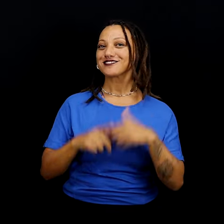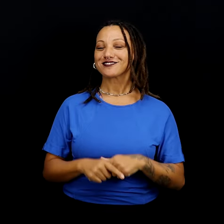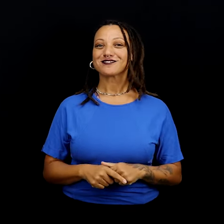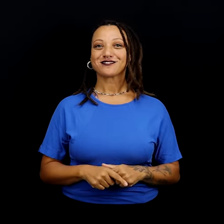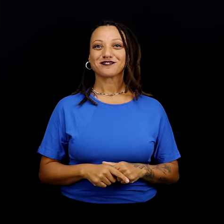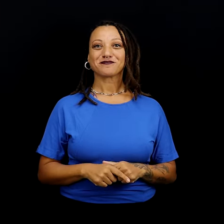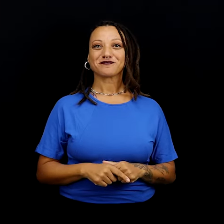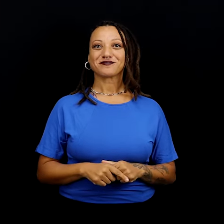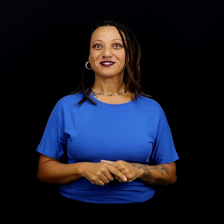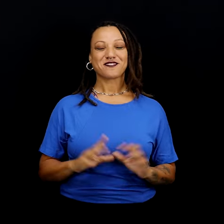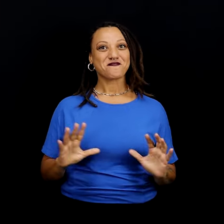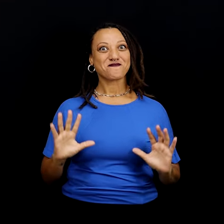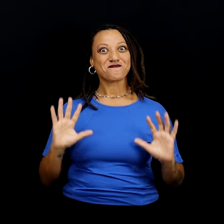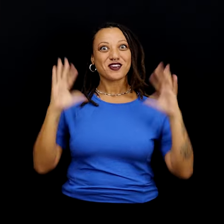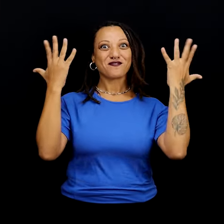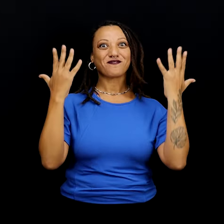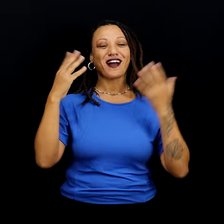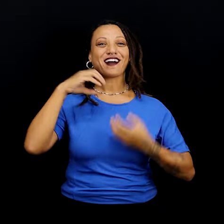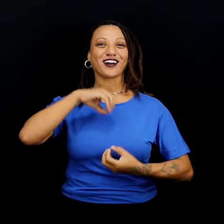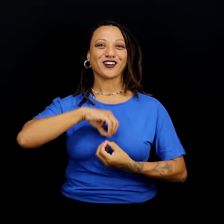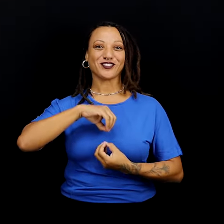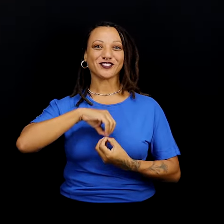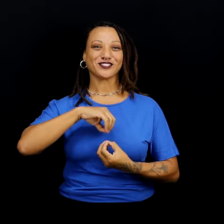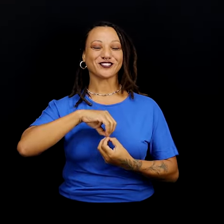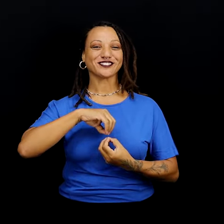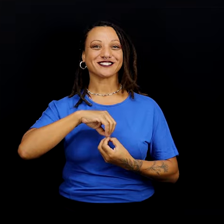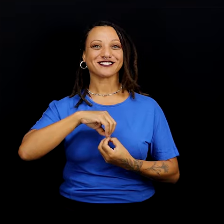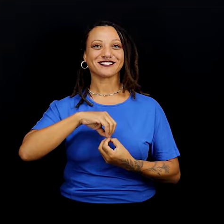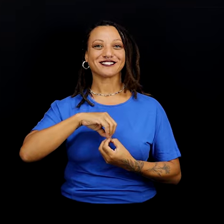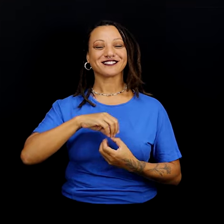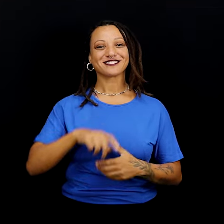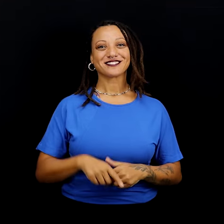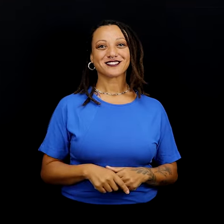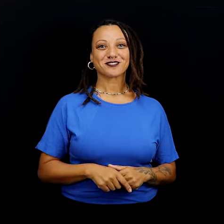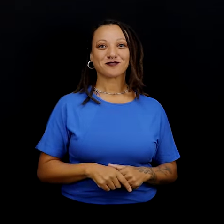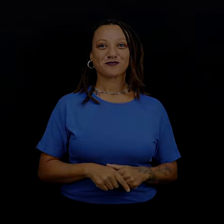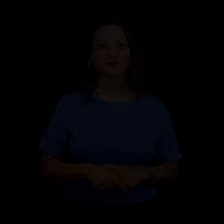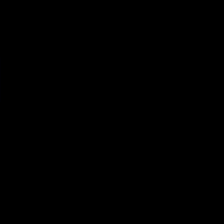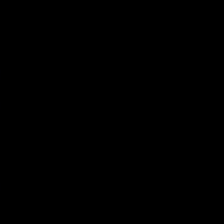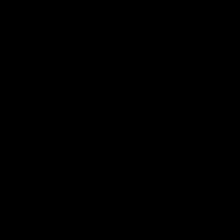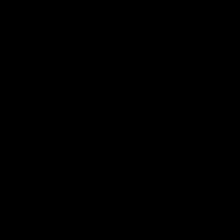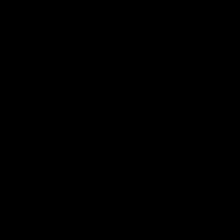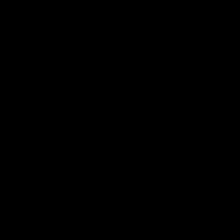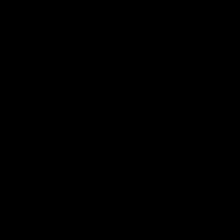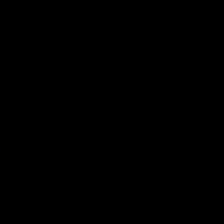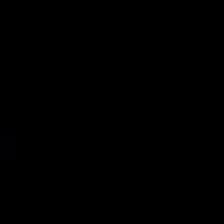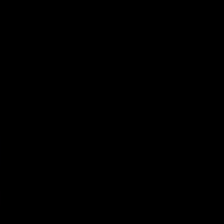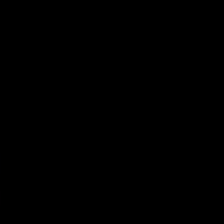comemorativo, assim. Vamos dar um viva ao Guto, é um pouco isso que eu vejo.